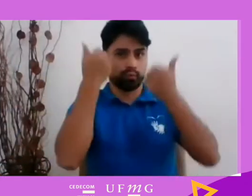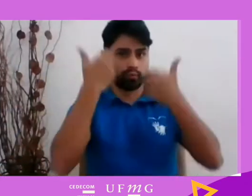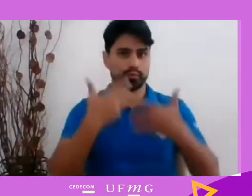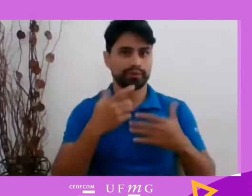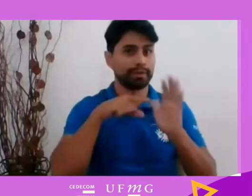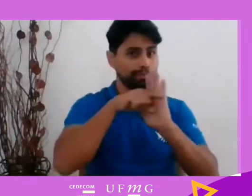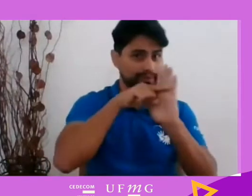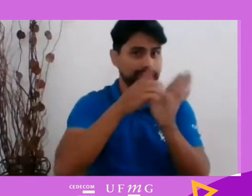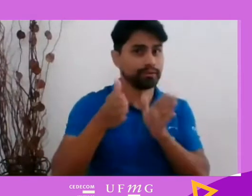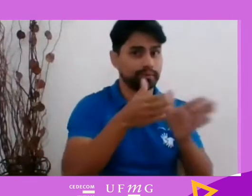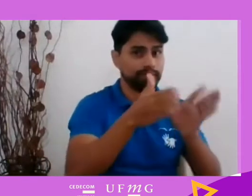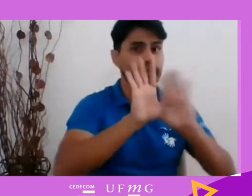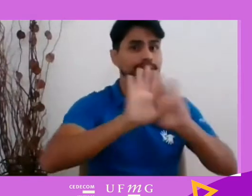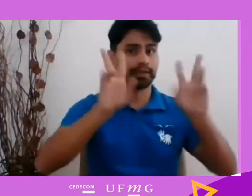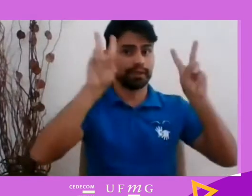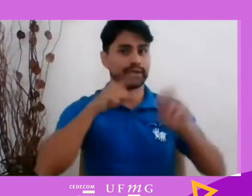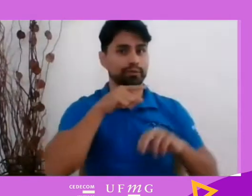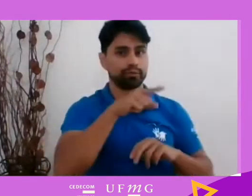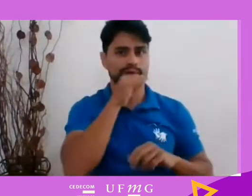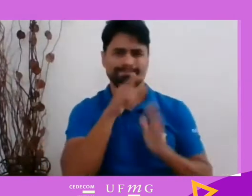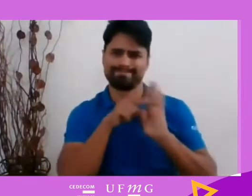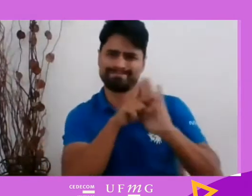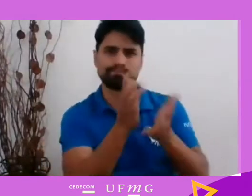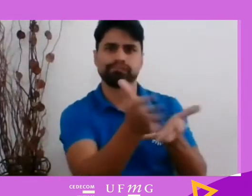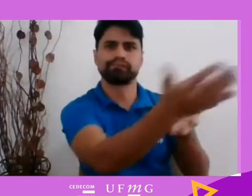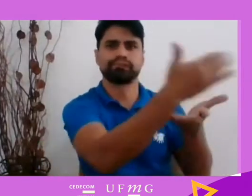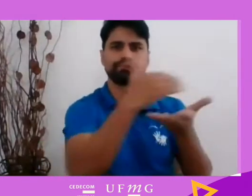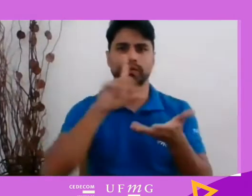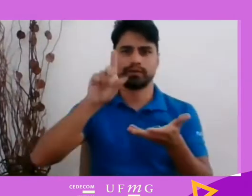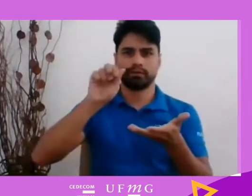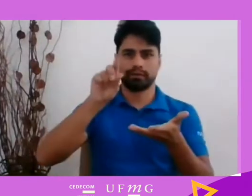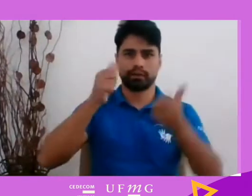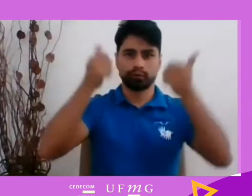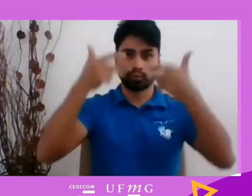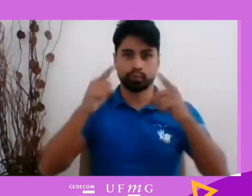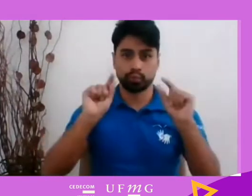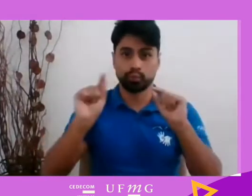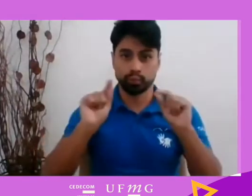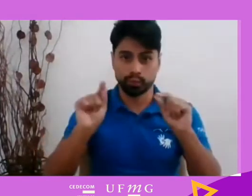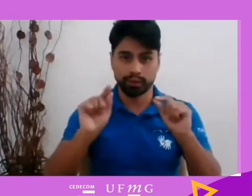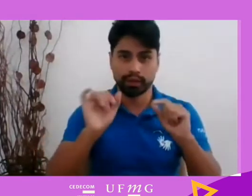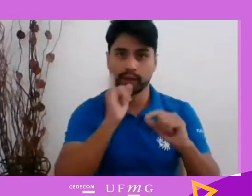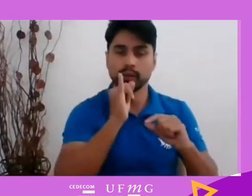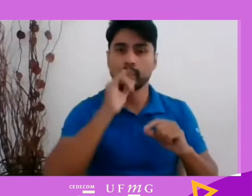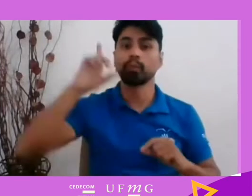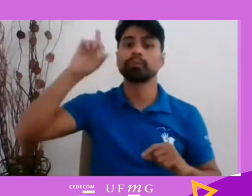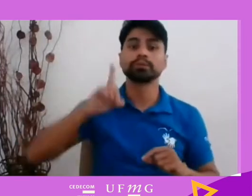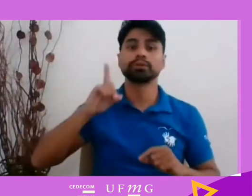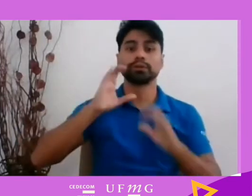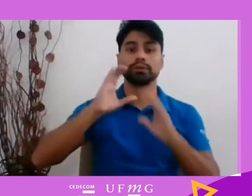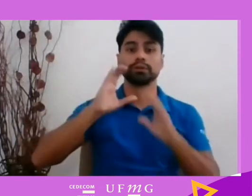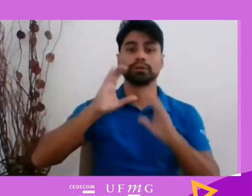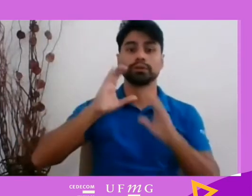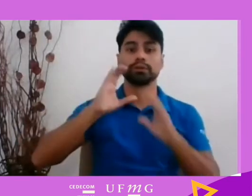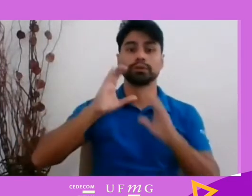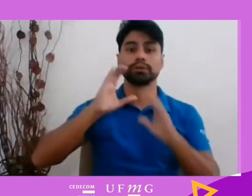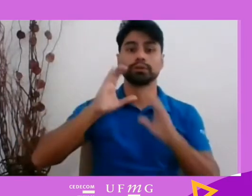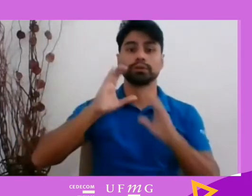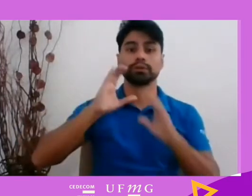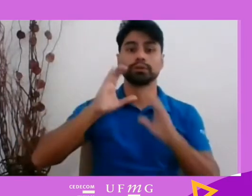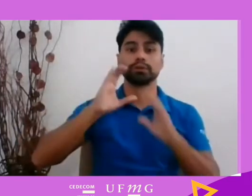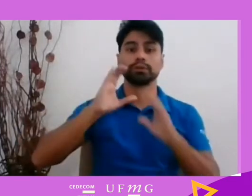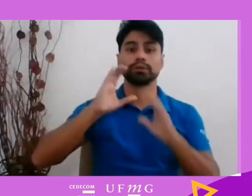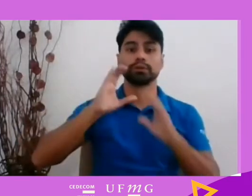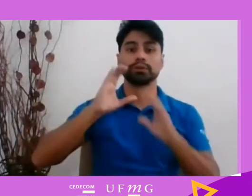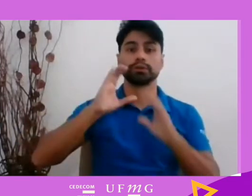sobre isso, onde ele mostra os dados, por exemplo, que, embora todos os meios de comunicação lá, a língua oficial seja o